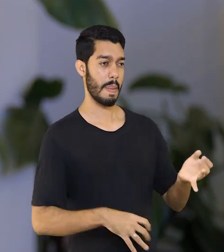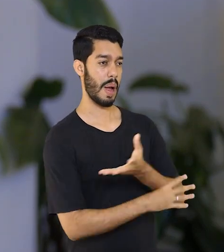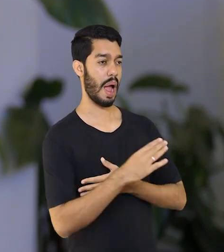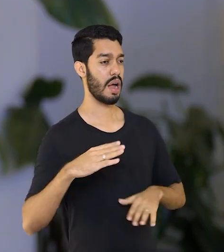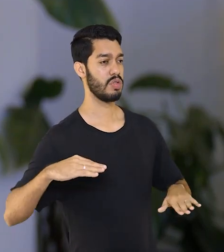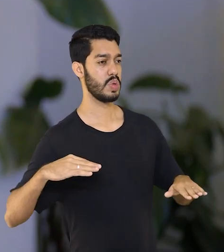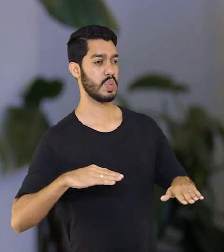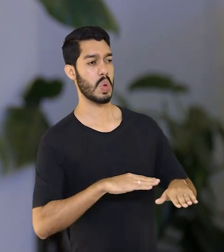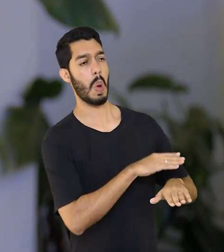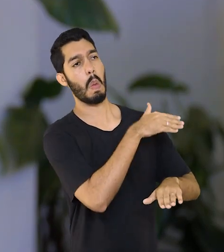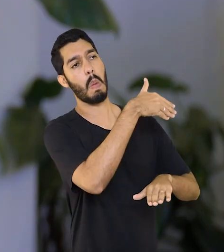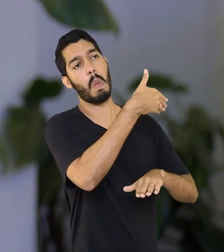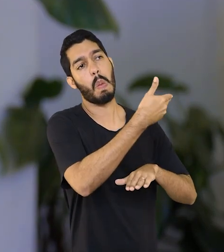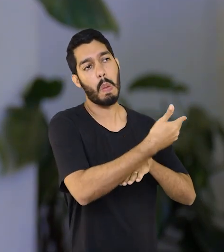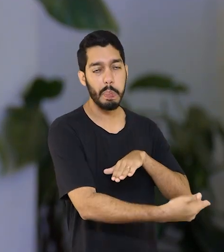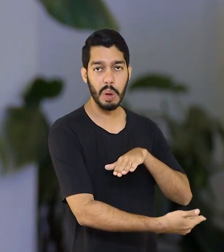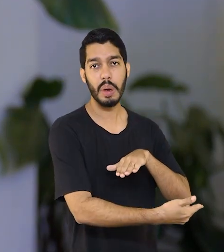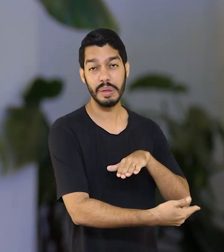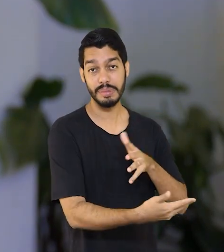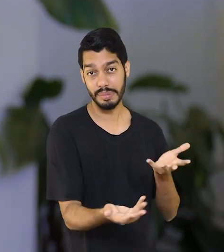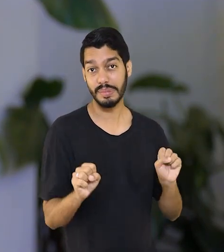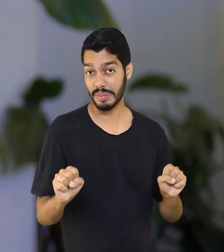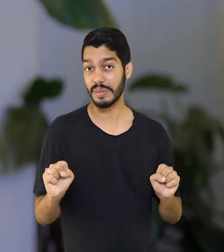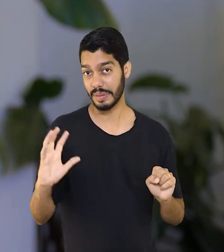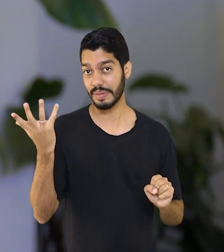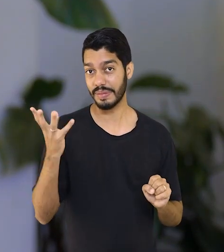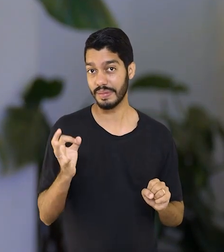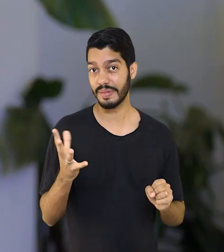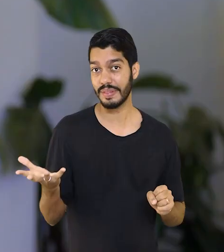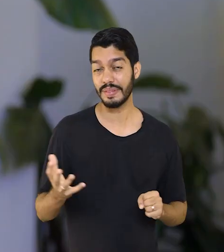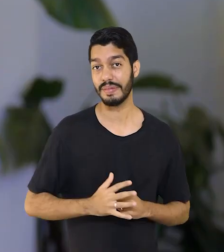ribanceira. Vamos chamar, essa é uma metáfora para o imprevisível.